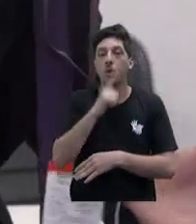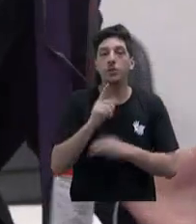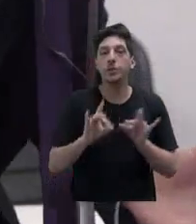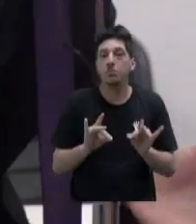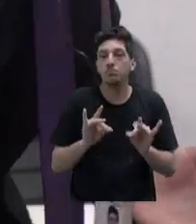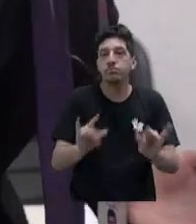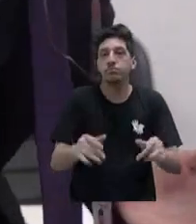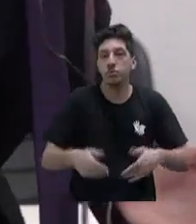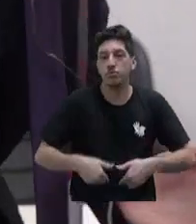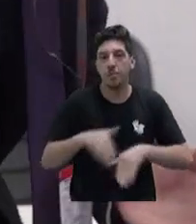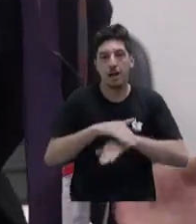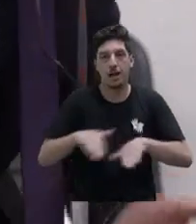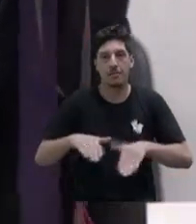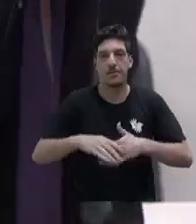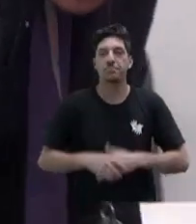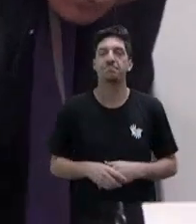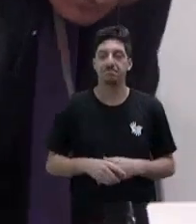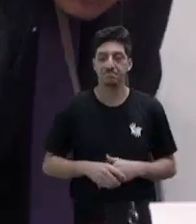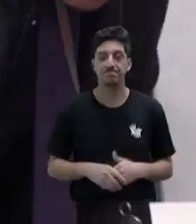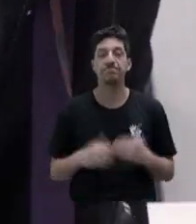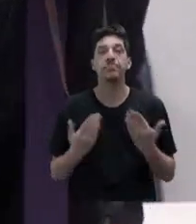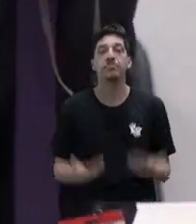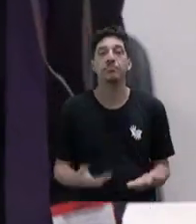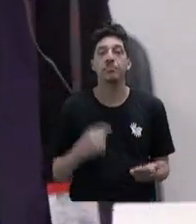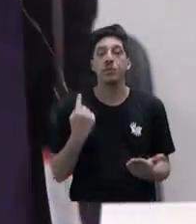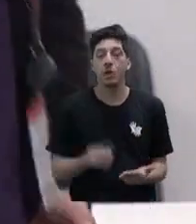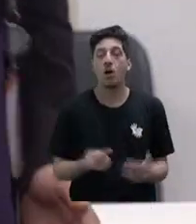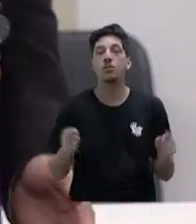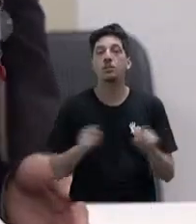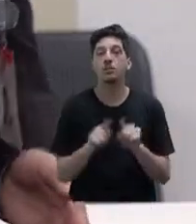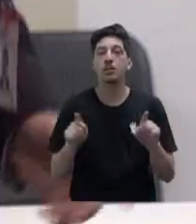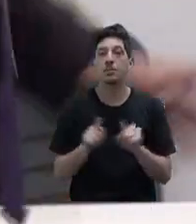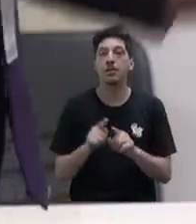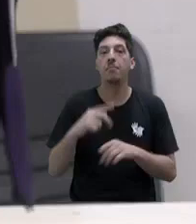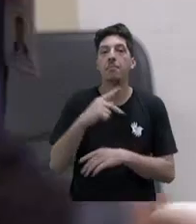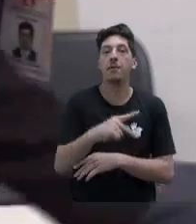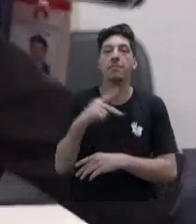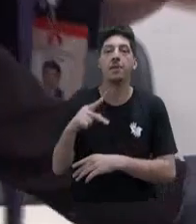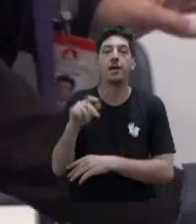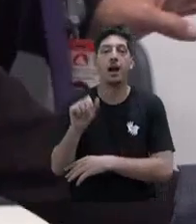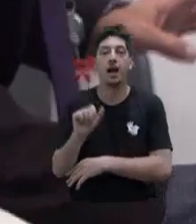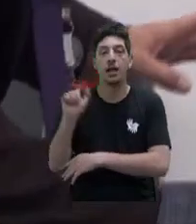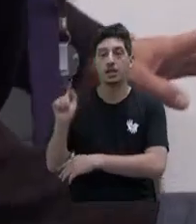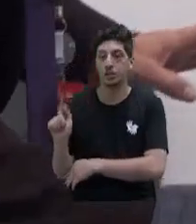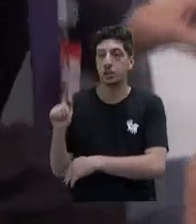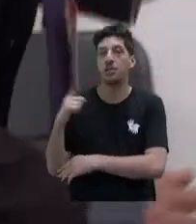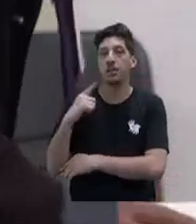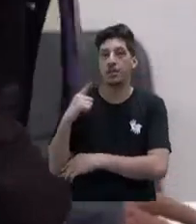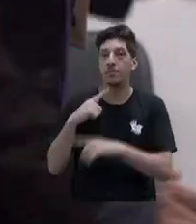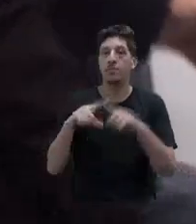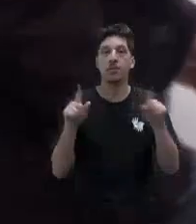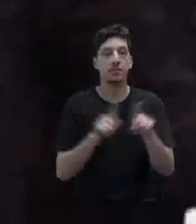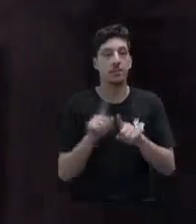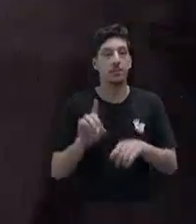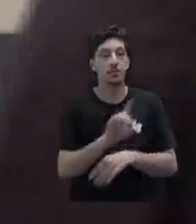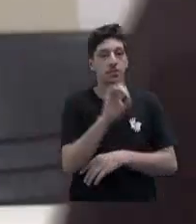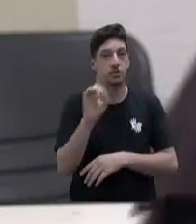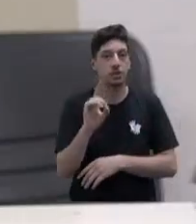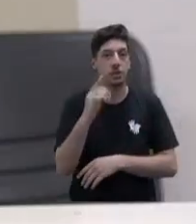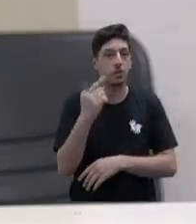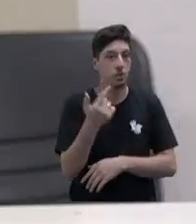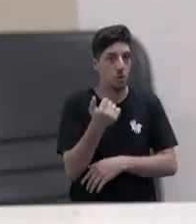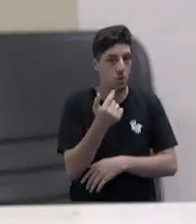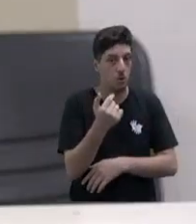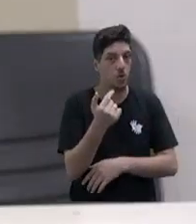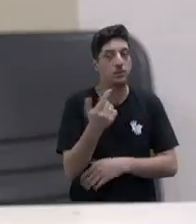Então, o que nós deixamos aqui também para o PPAG, mas também no dia 12, próximo de